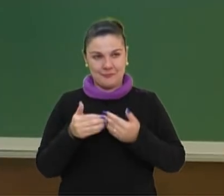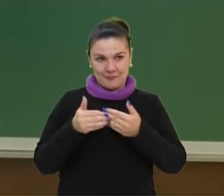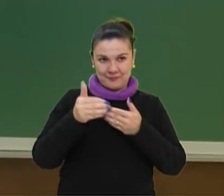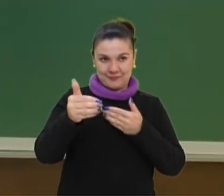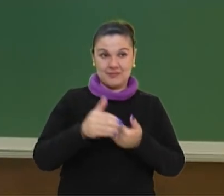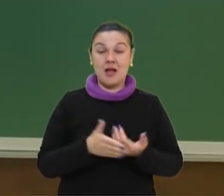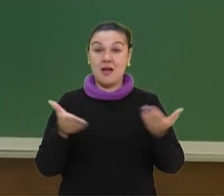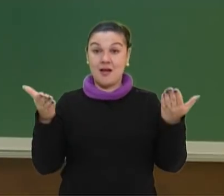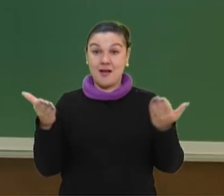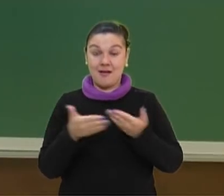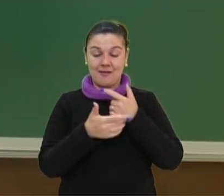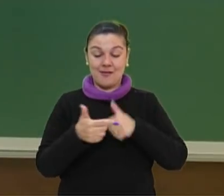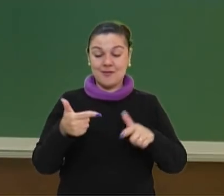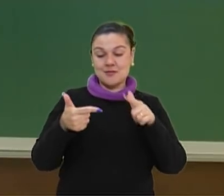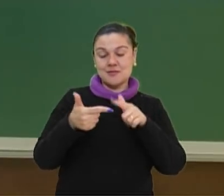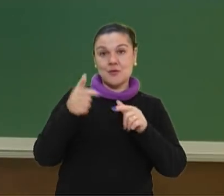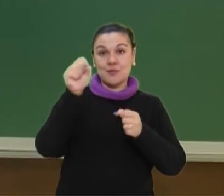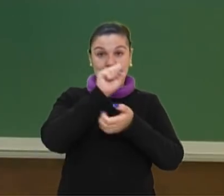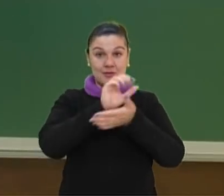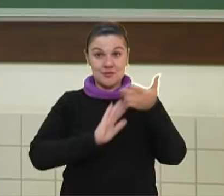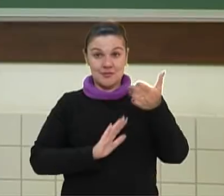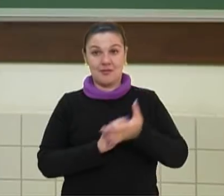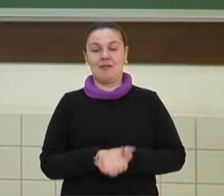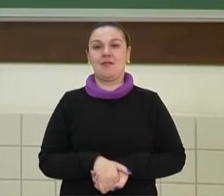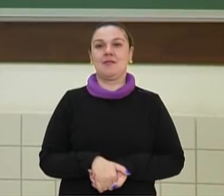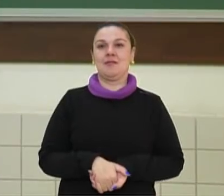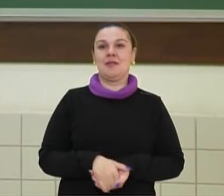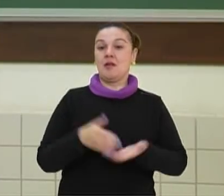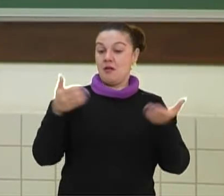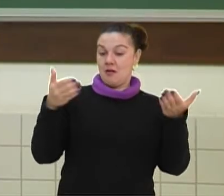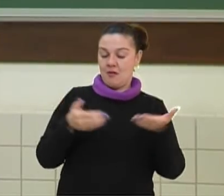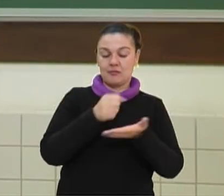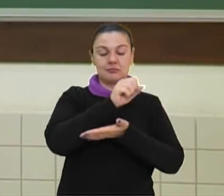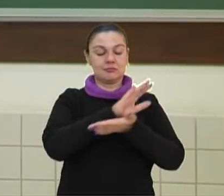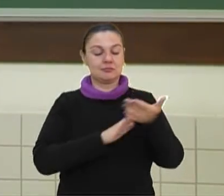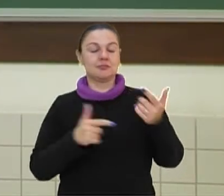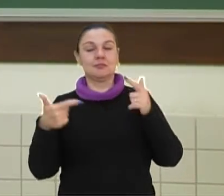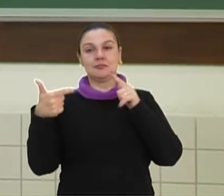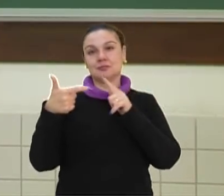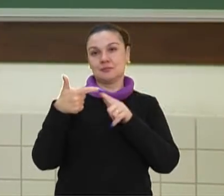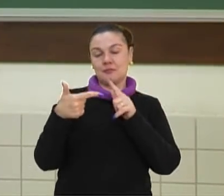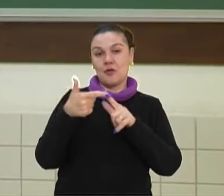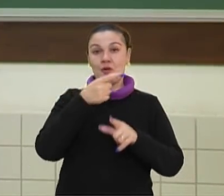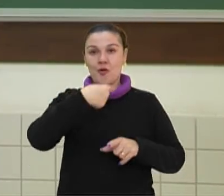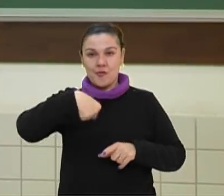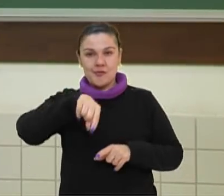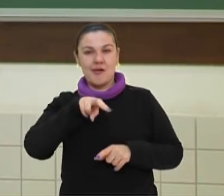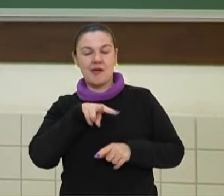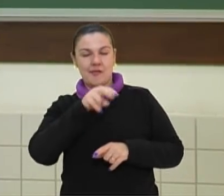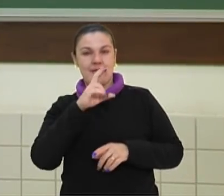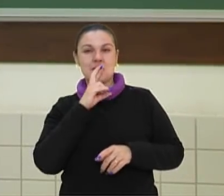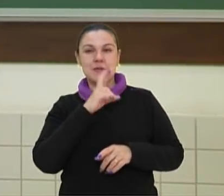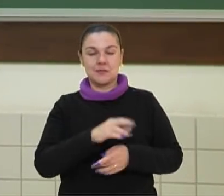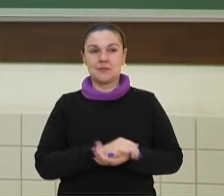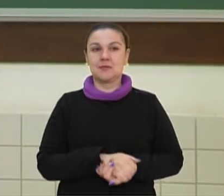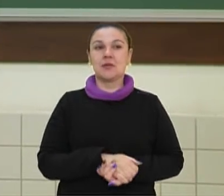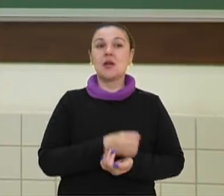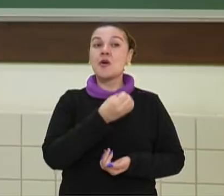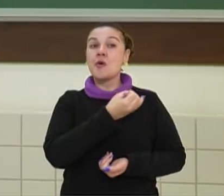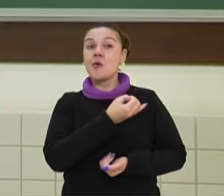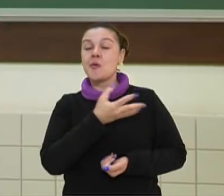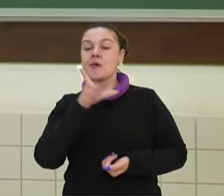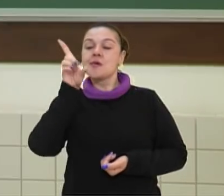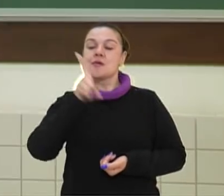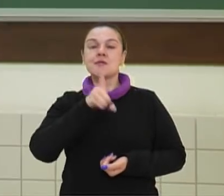continuar, então? Vamos lá. E na atividade 2? Então, na atividade 2, vocês vão tentar resolver, tá bom? O número